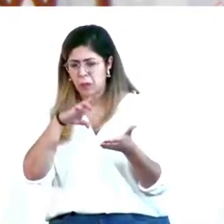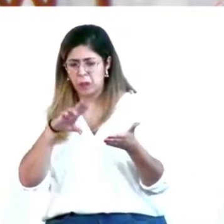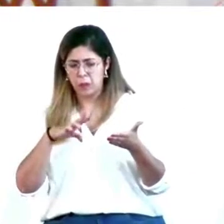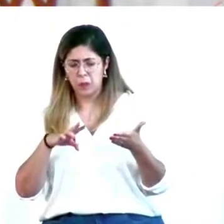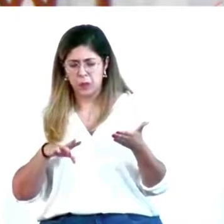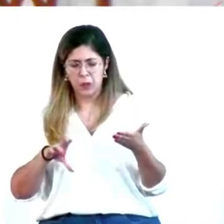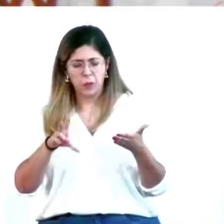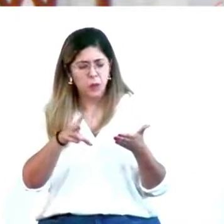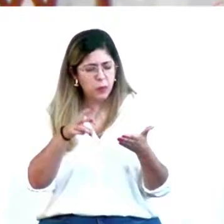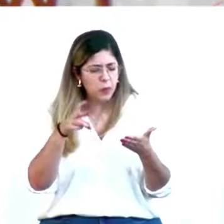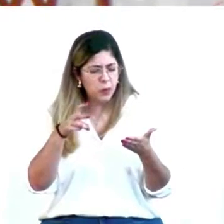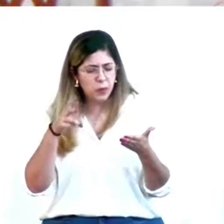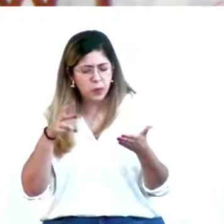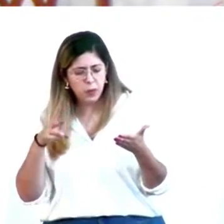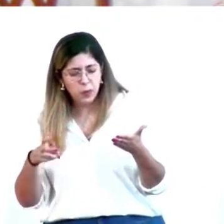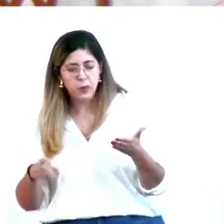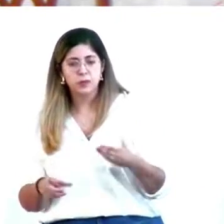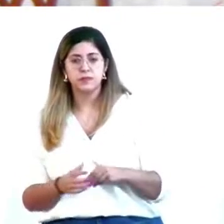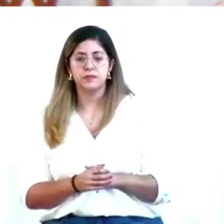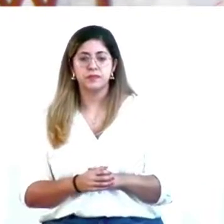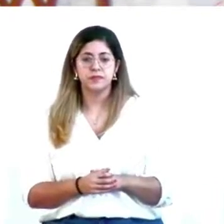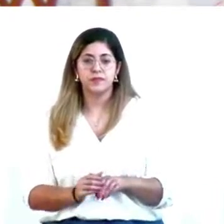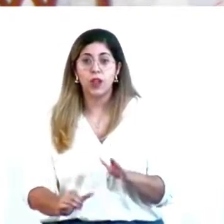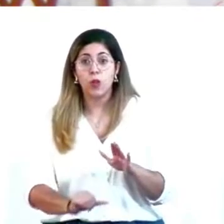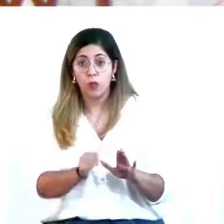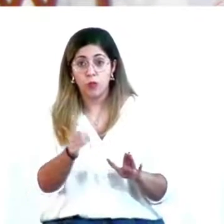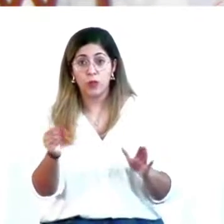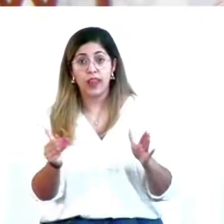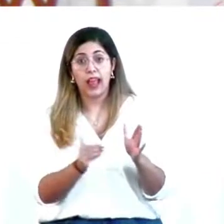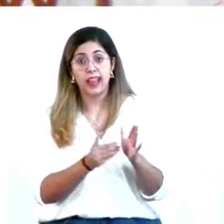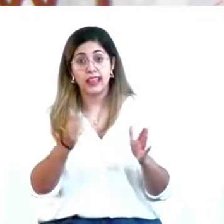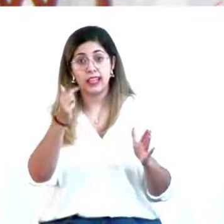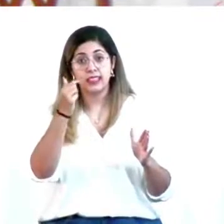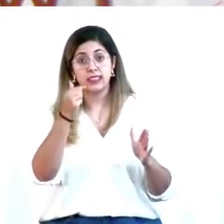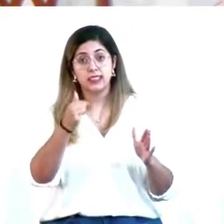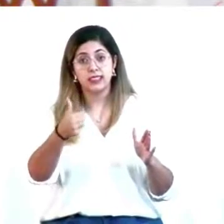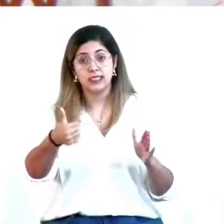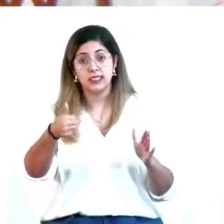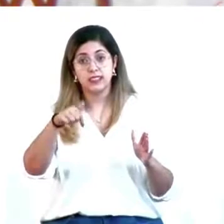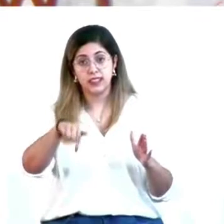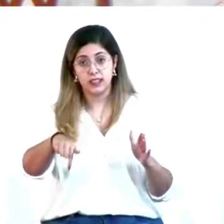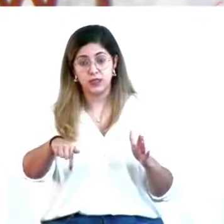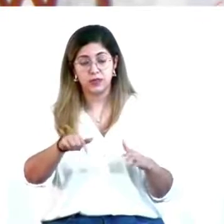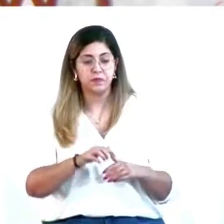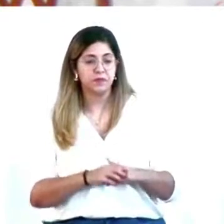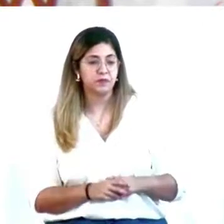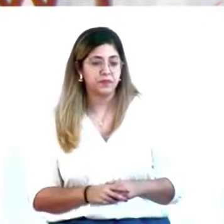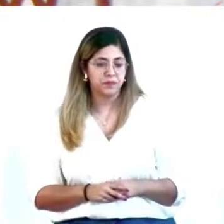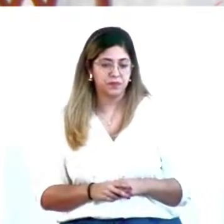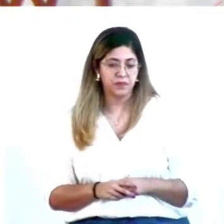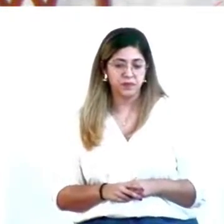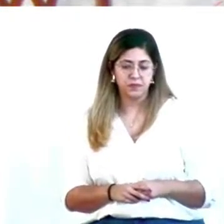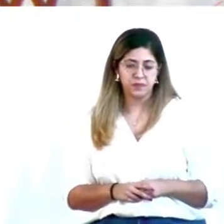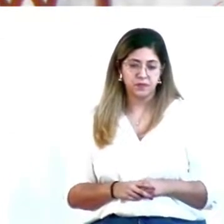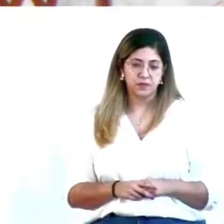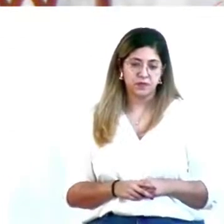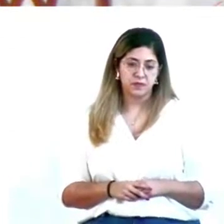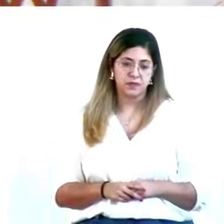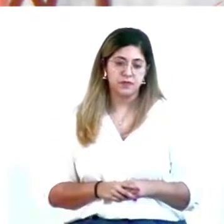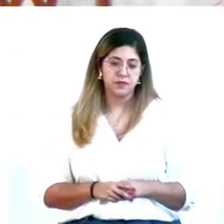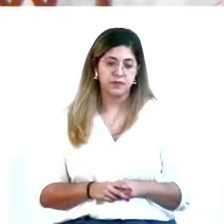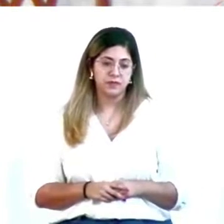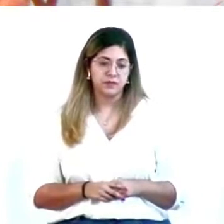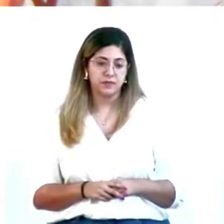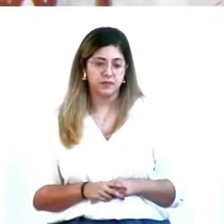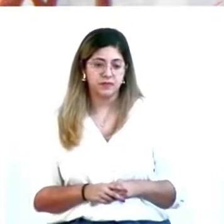nós vamos nos ater aqui dos versos de 1 até o 17, mesmo sabendo que a perícope vai até o 21. O tempo não nos